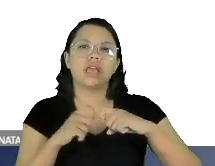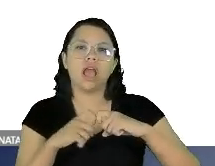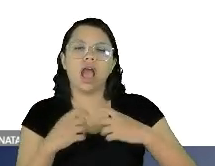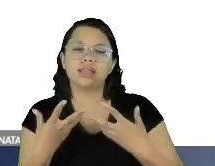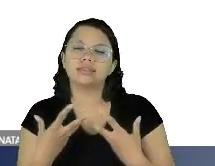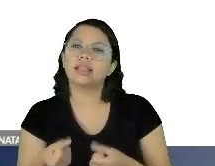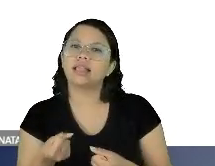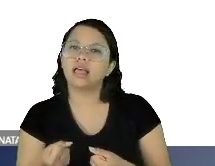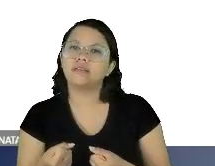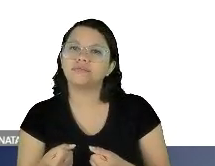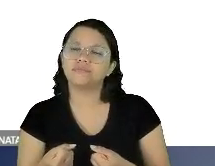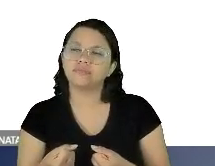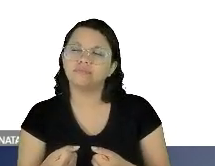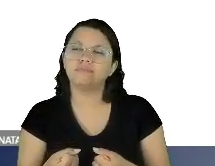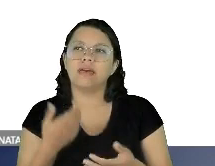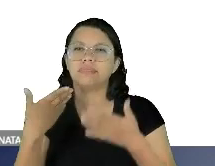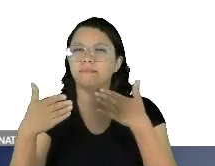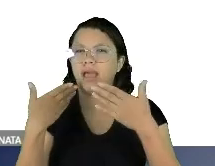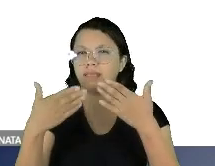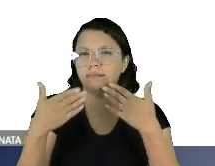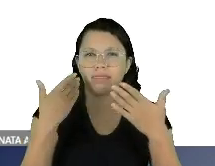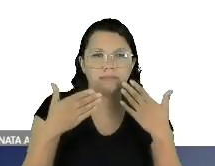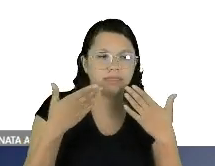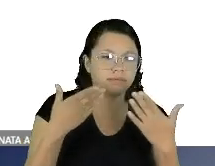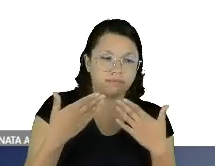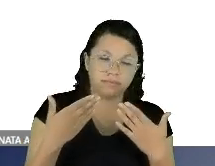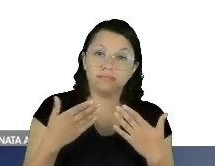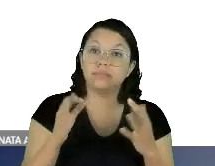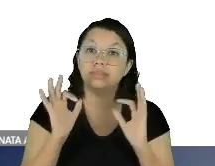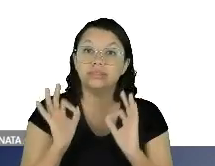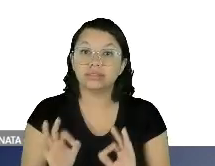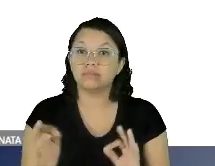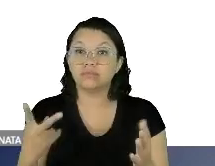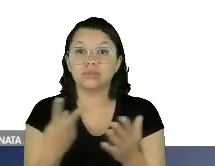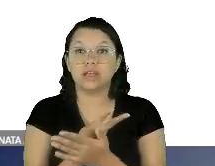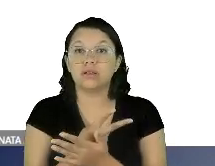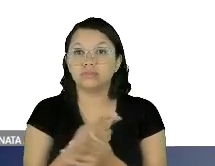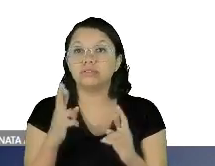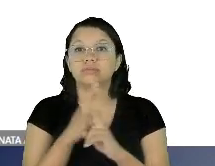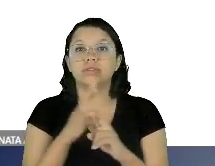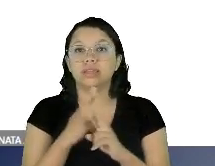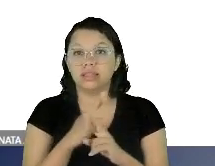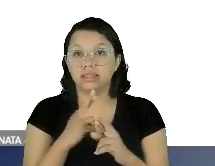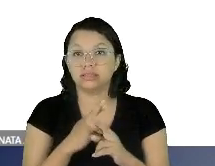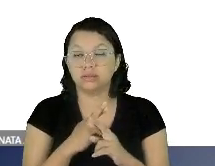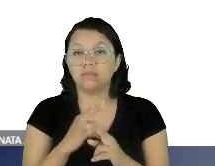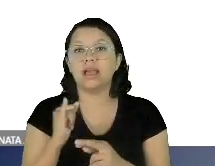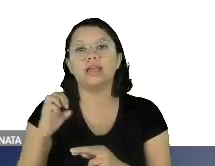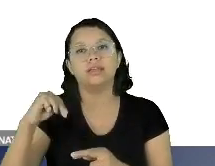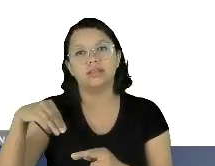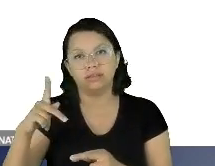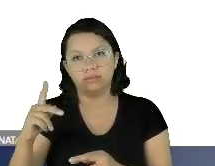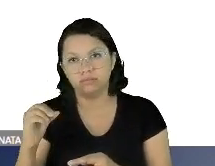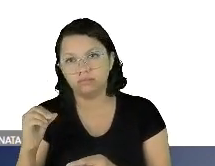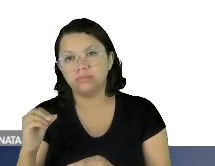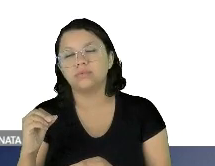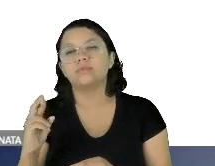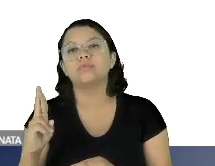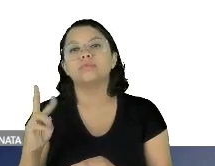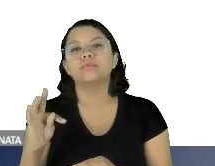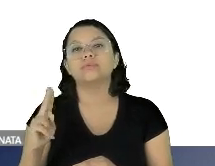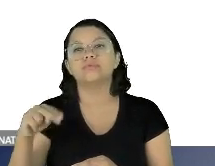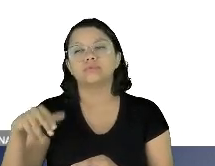através de muitos debates. Foi exatamente o que aconteceu no caso da importunação sexual. O tema foi debatido pela